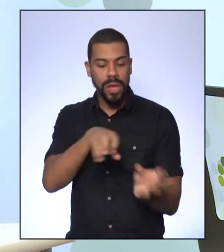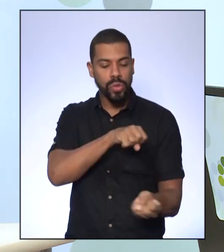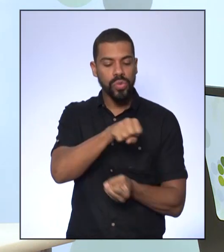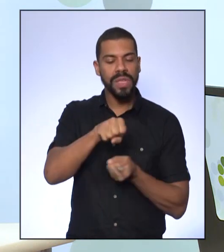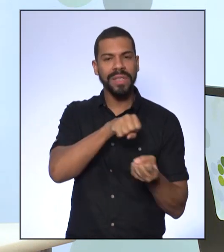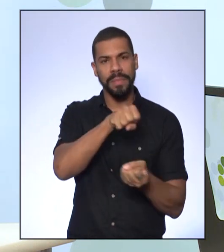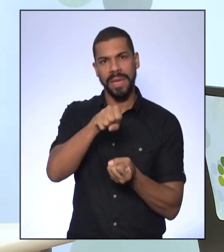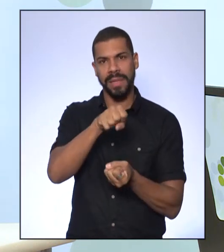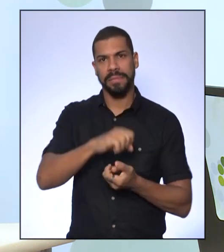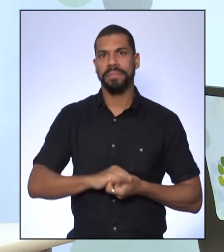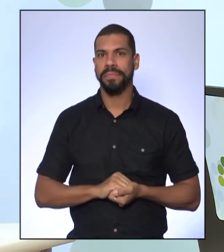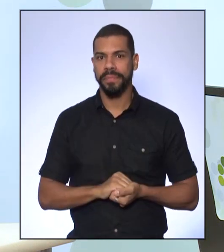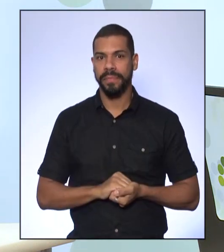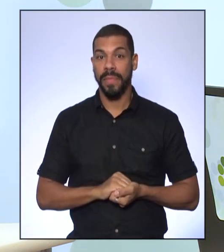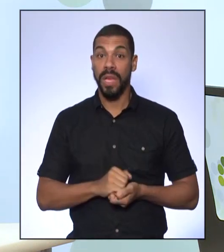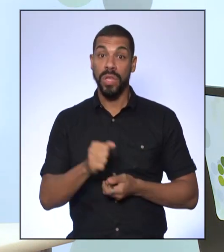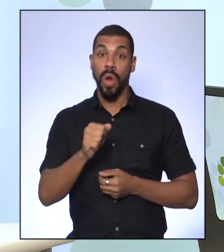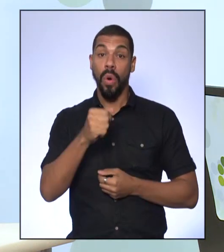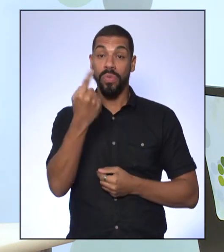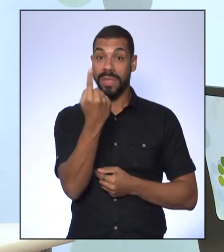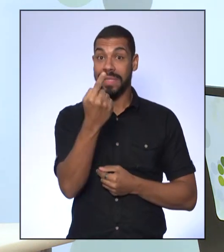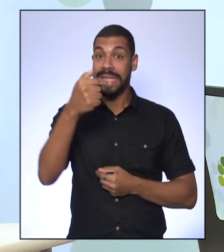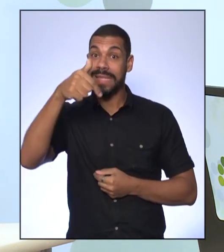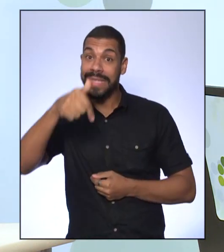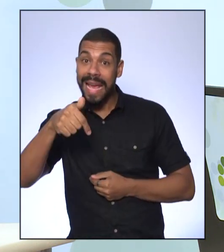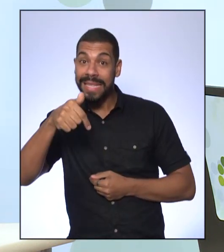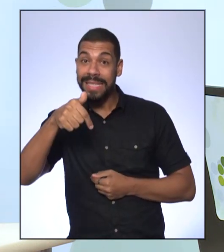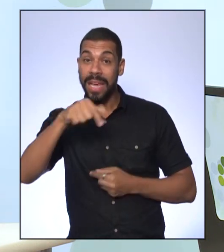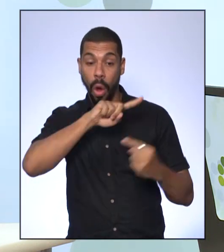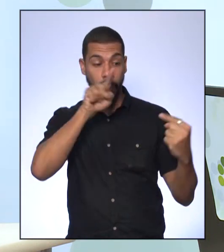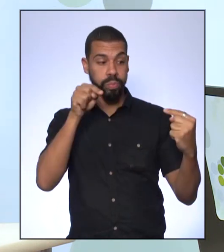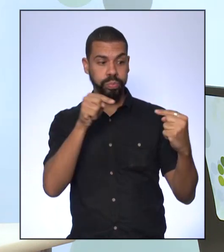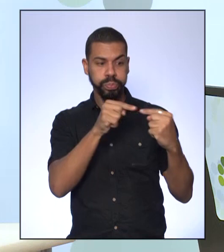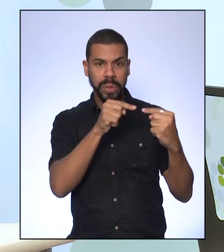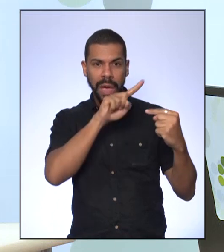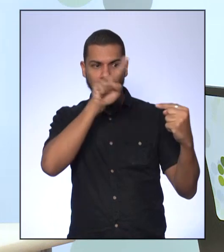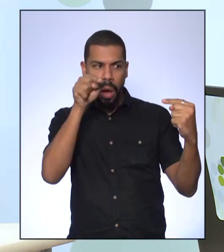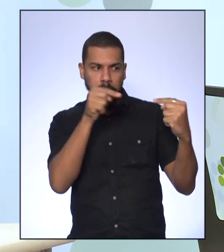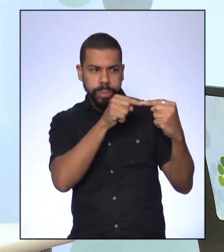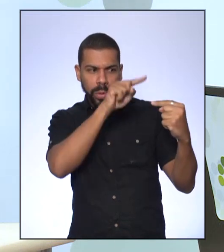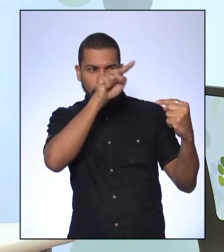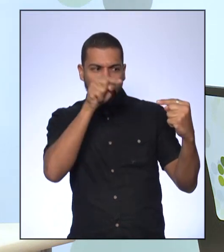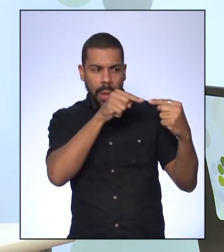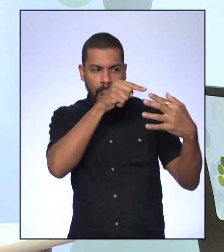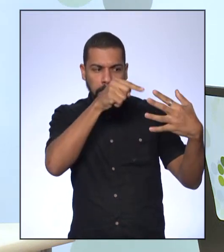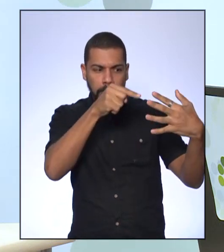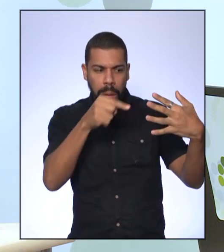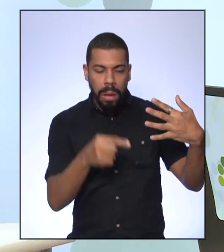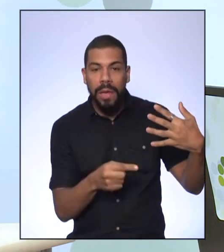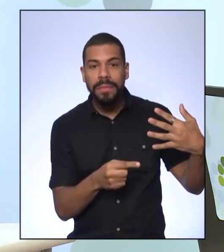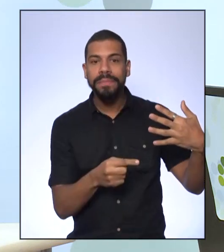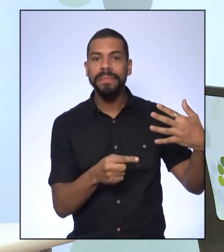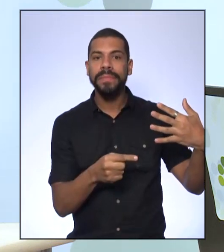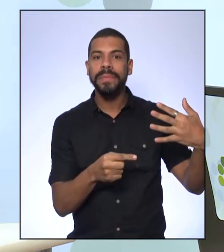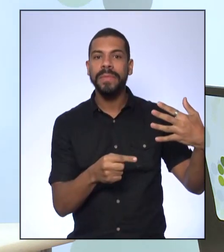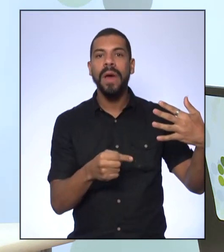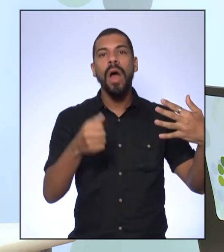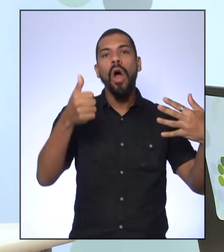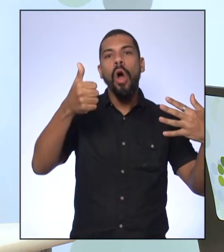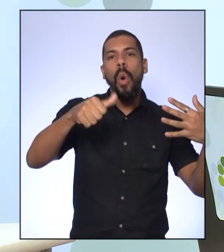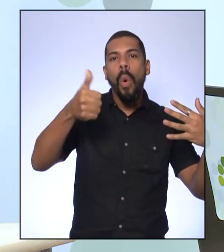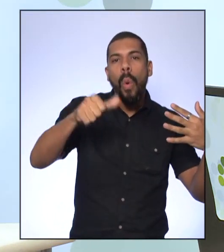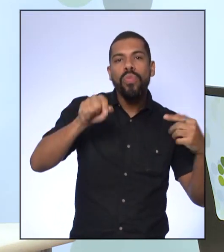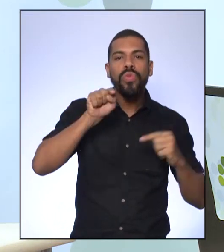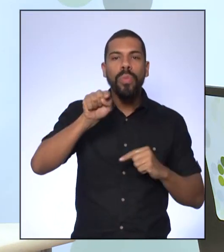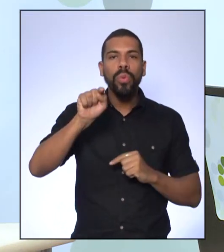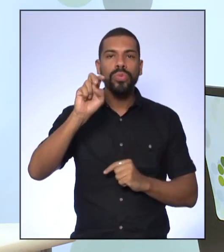né? E são 17 objetivos com 169 metas, e uma dessas metas, né, a 11.5, fala